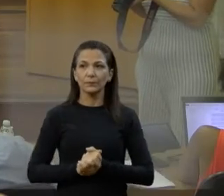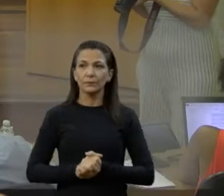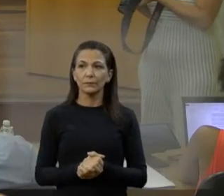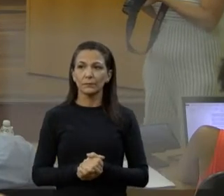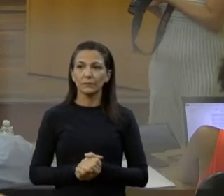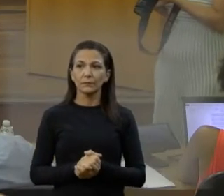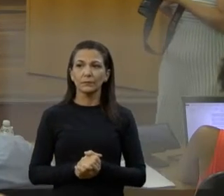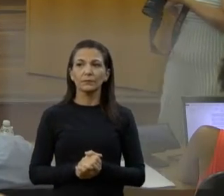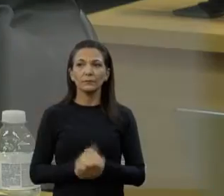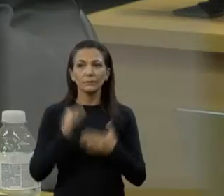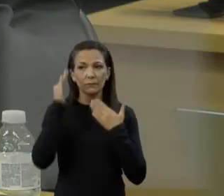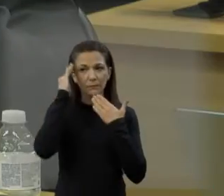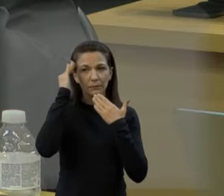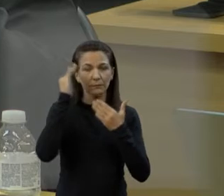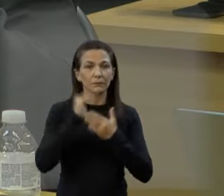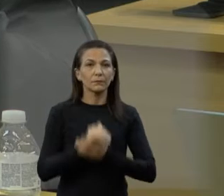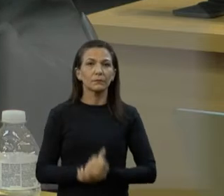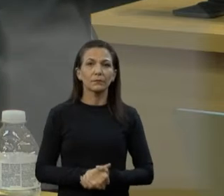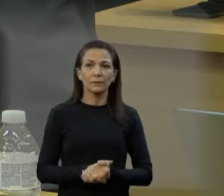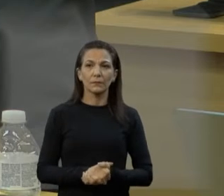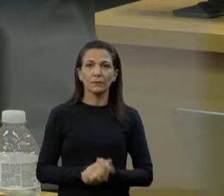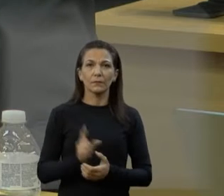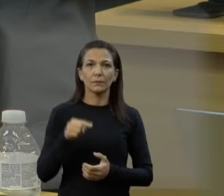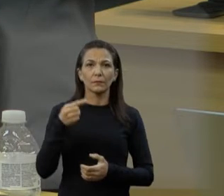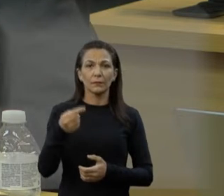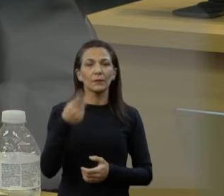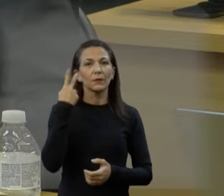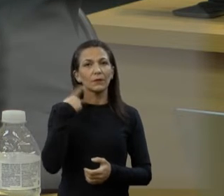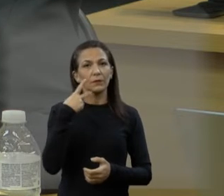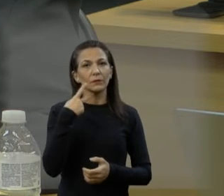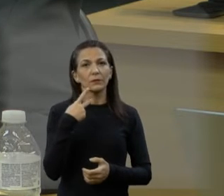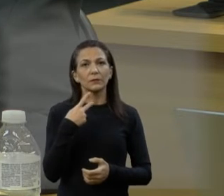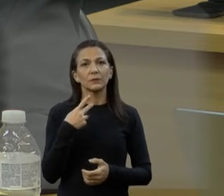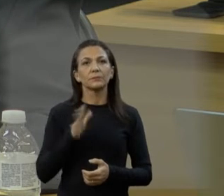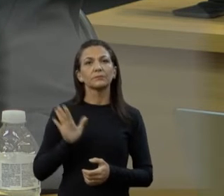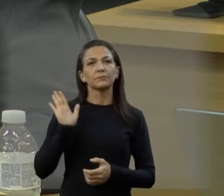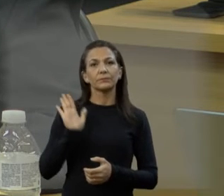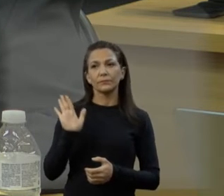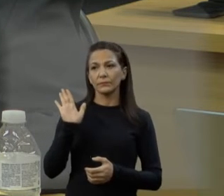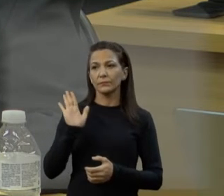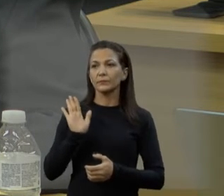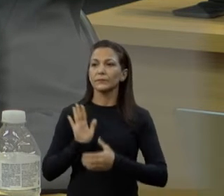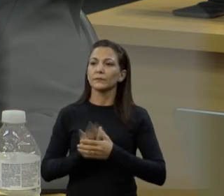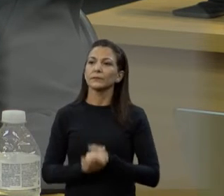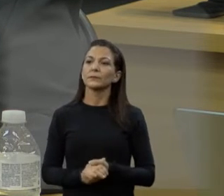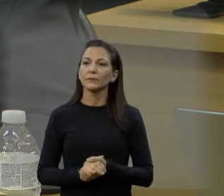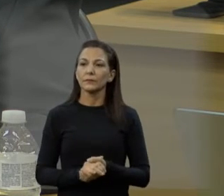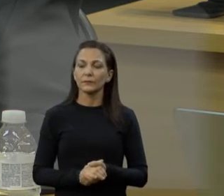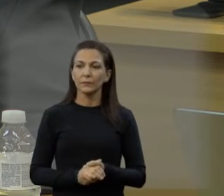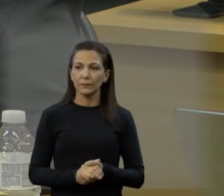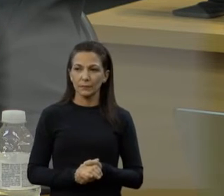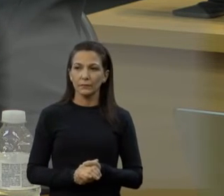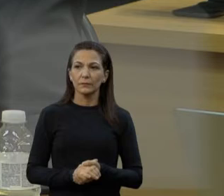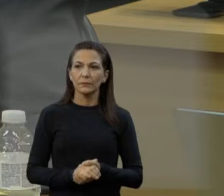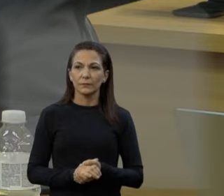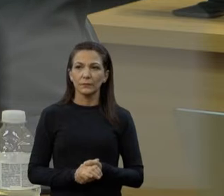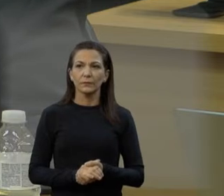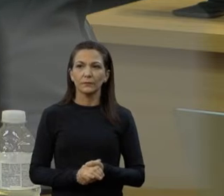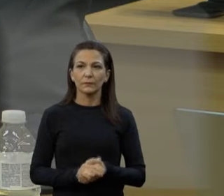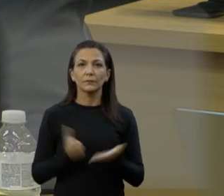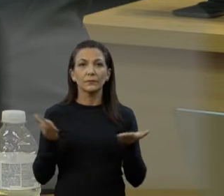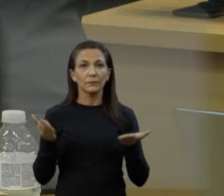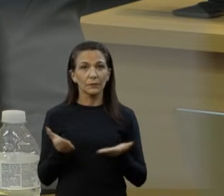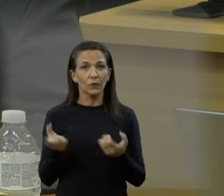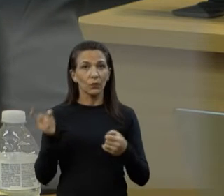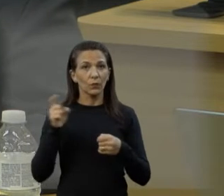e obrigado Vereador mais um vereador vereadora mas a palavra Então vamos restabelecer a